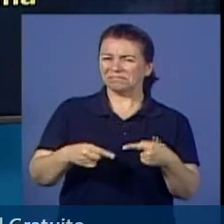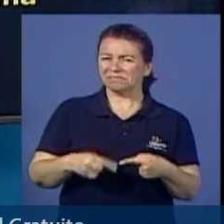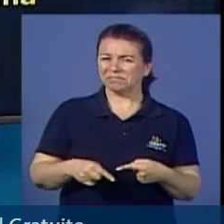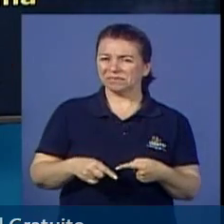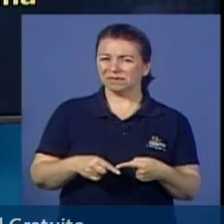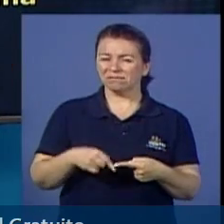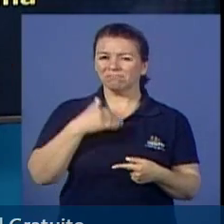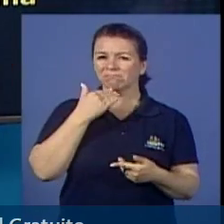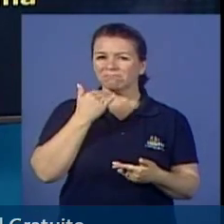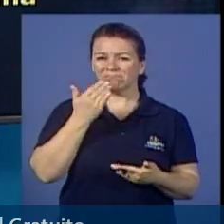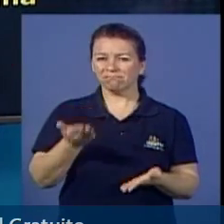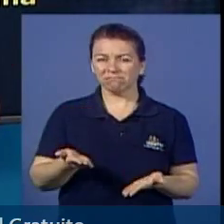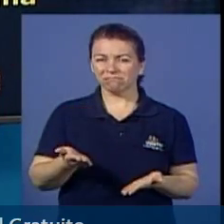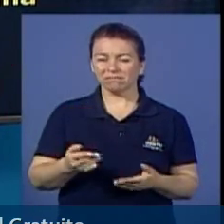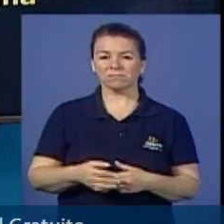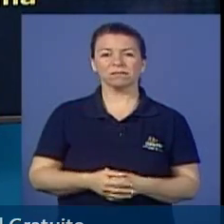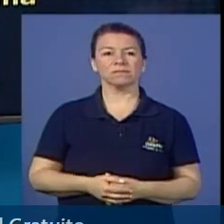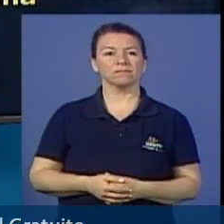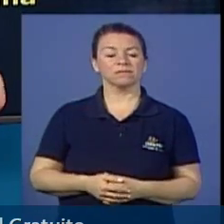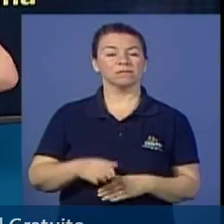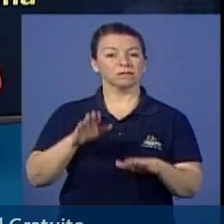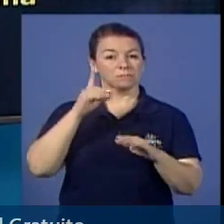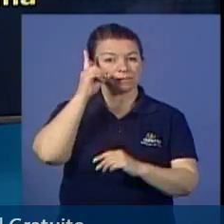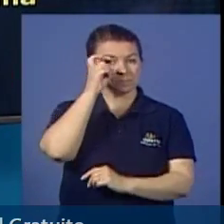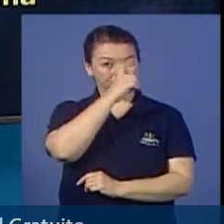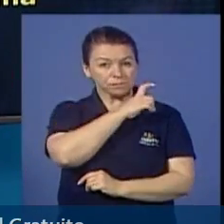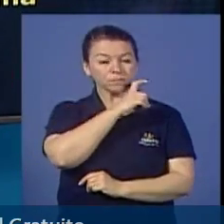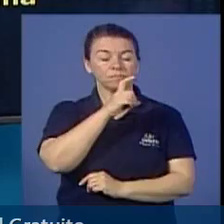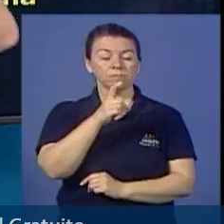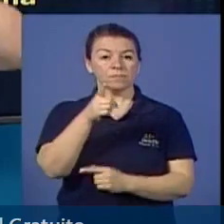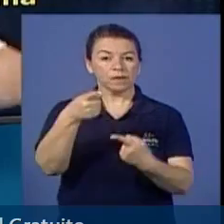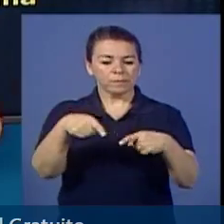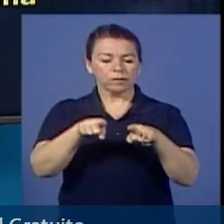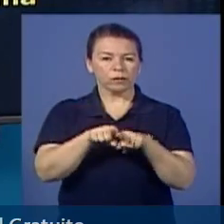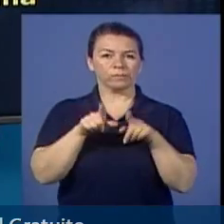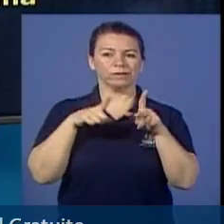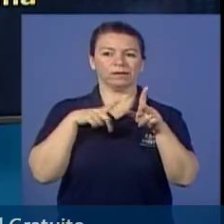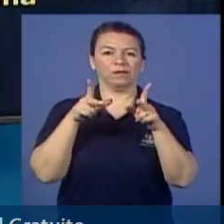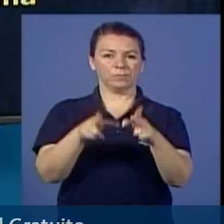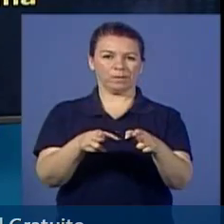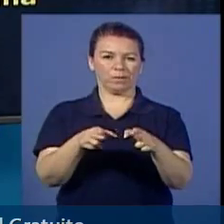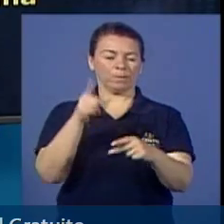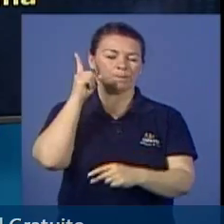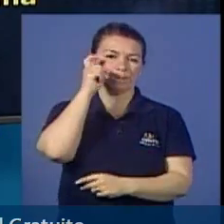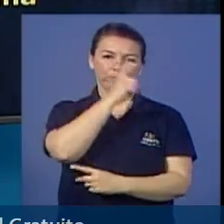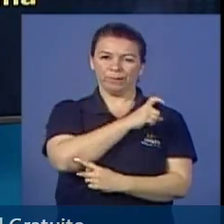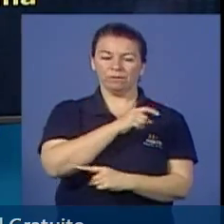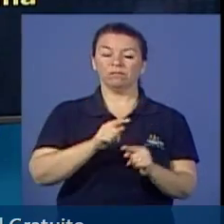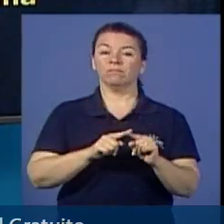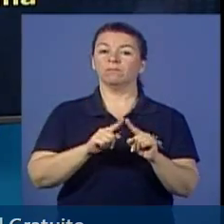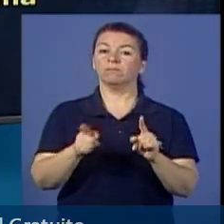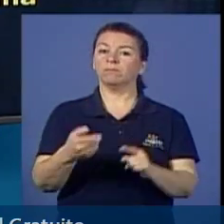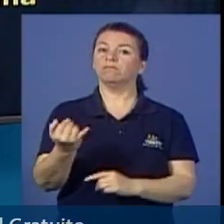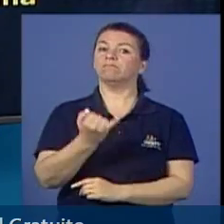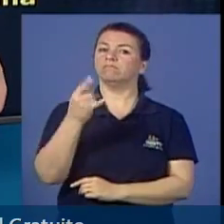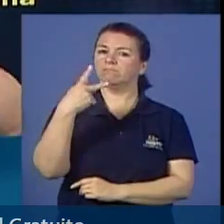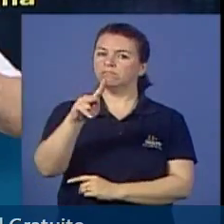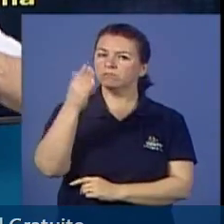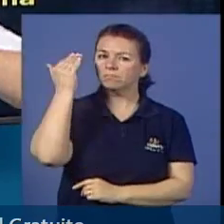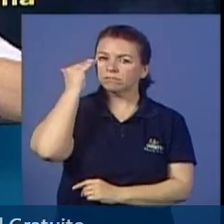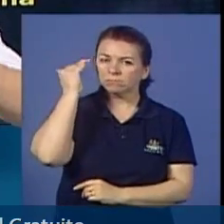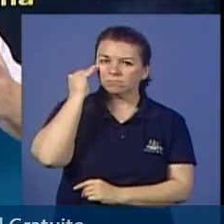não vão voltar a cair. Nós temos aqui ir além delas e pensar de uma forma mais ampla. Então, justamente, envolver as explicações